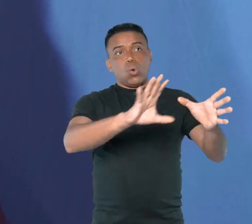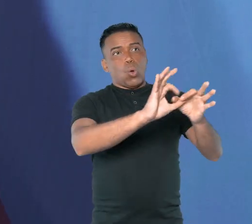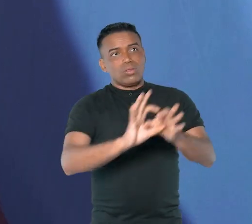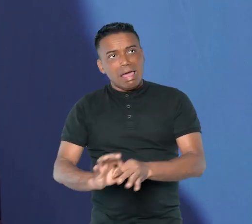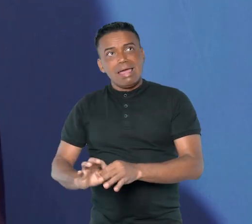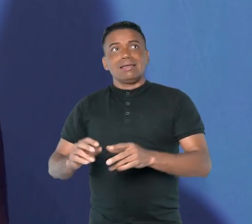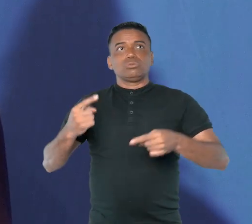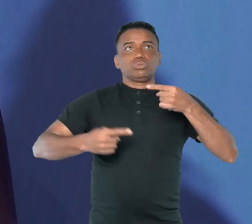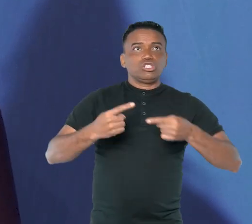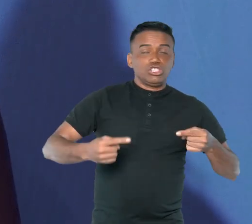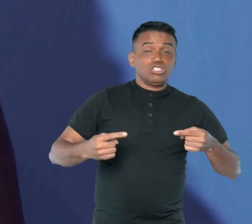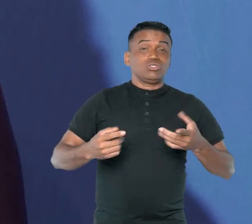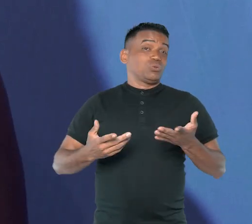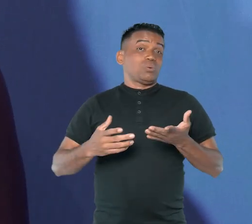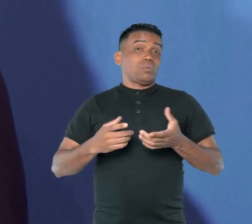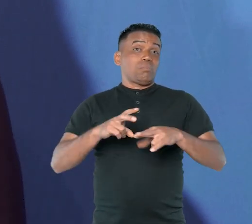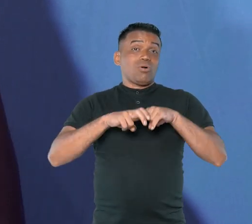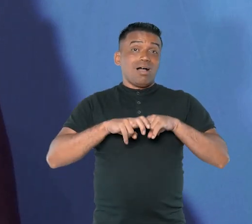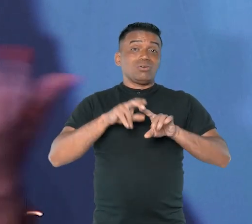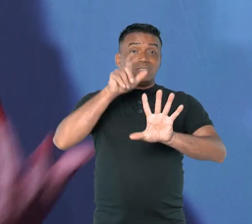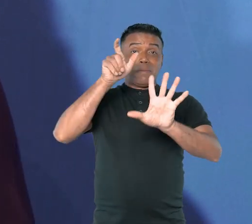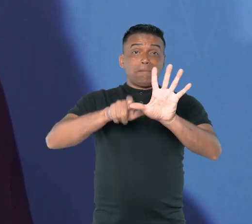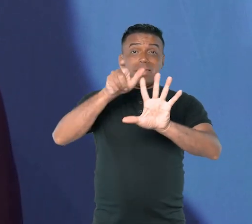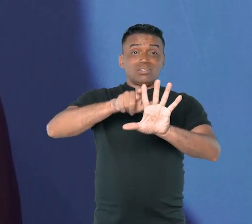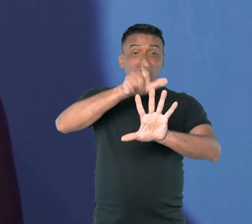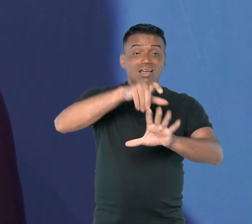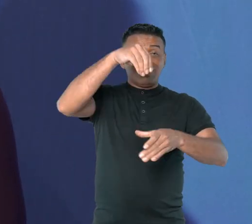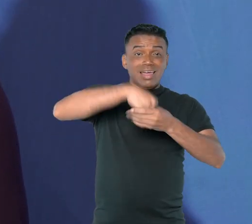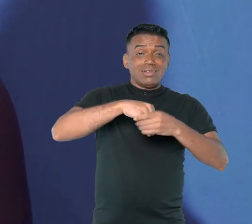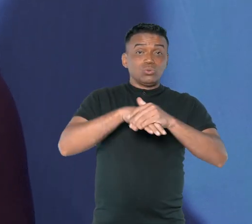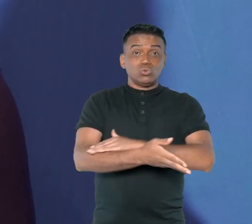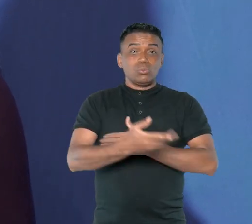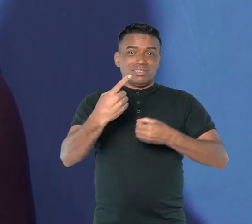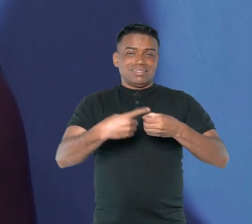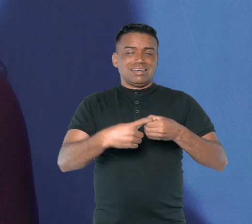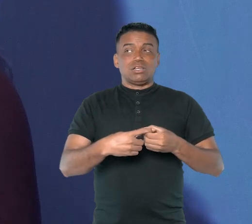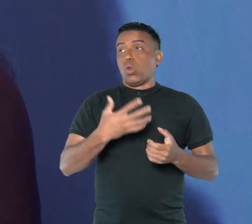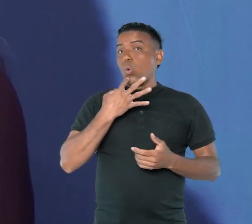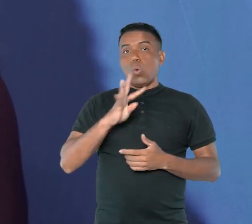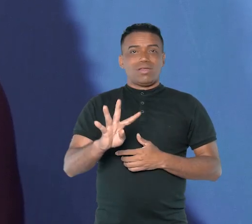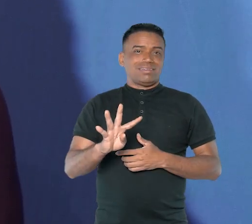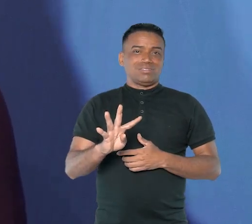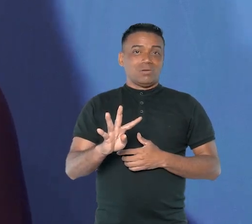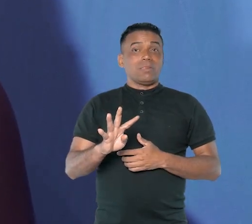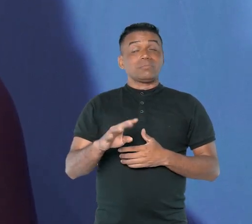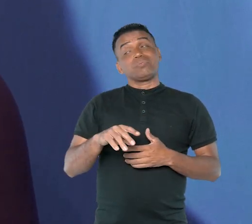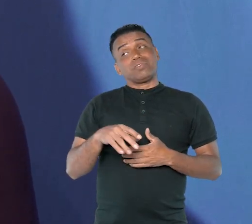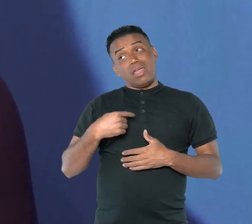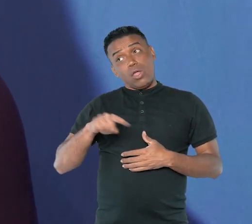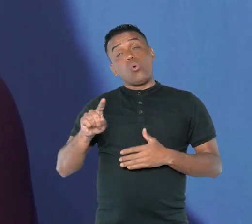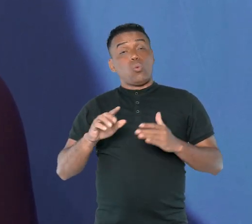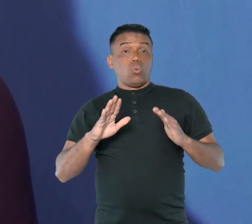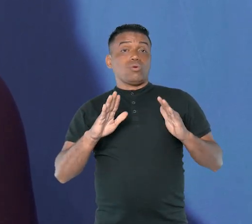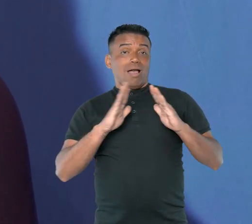parecem carregar a cidade dentro deles, né? Então, curiosamente, é uma cidade que eu não conheço, mesmo tendo morado, né,